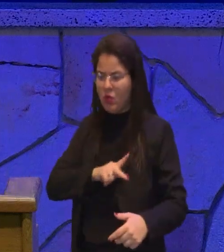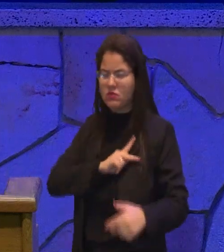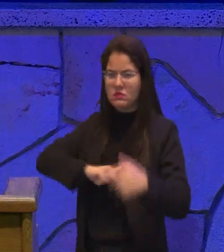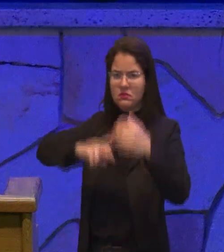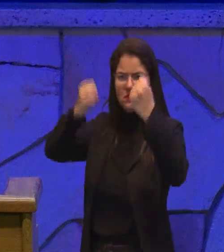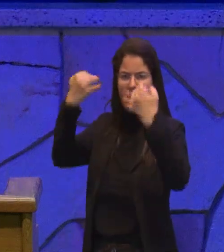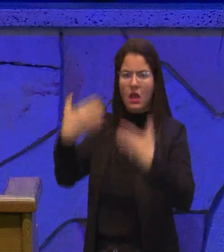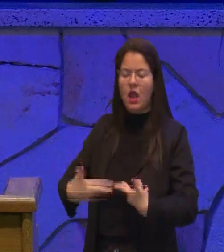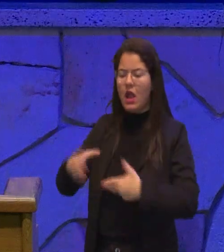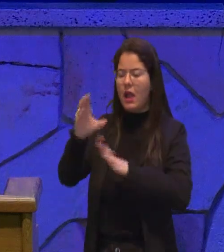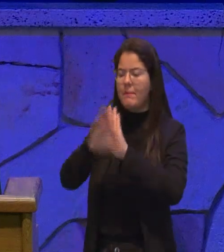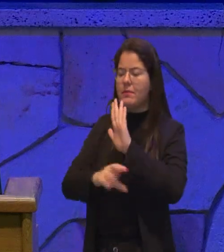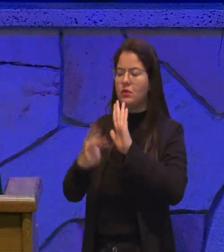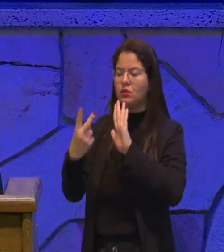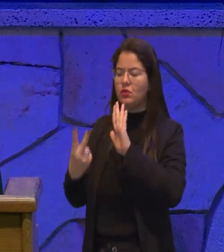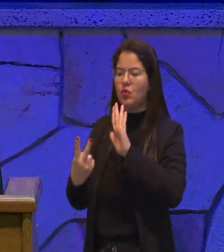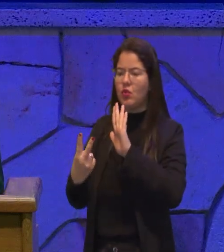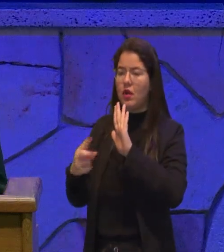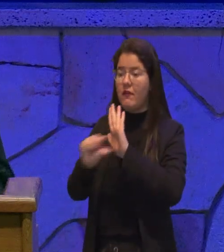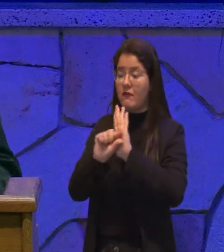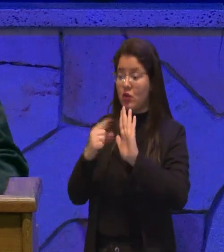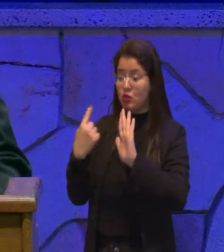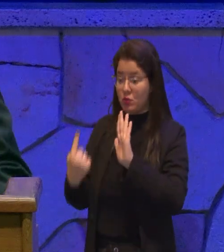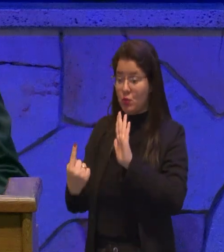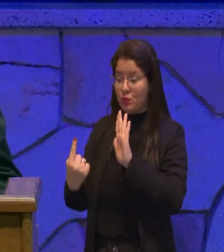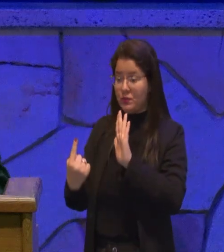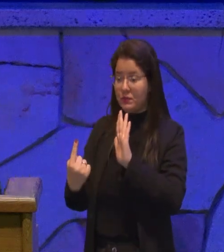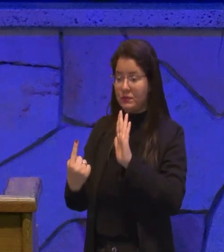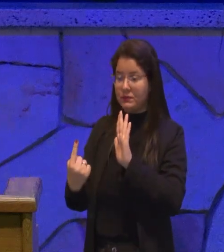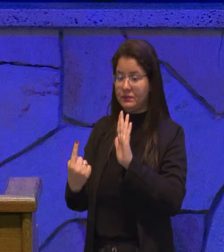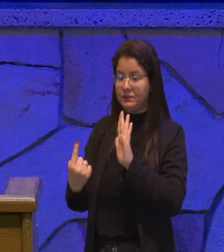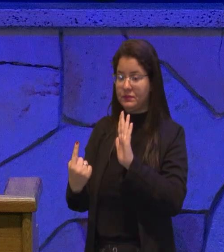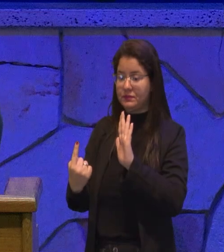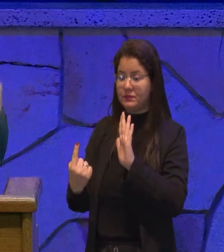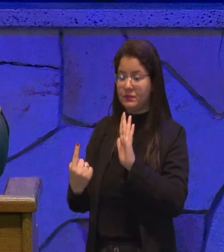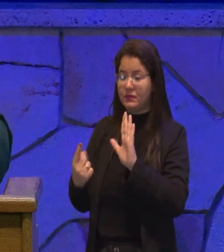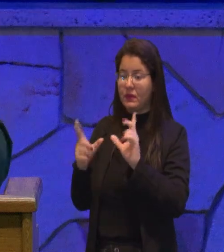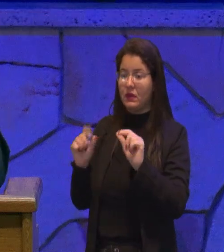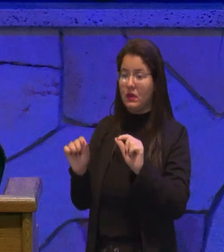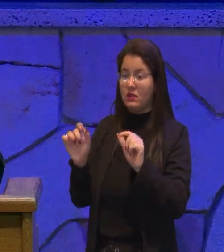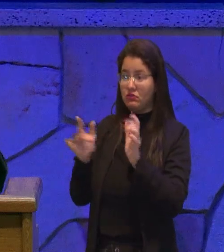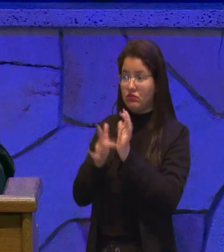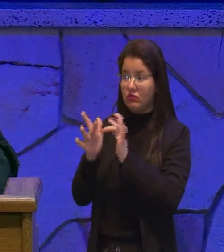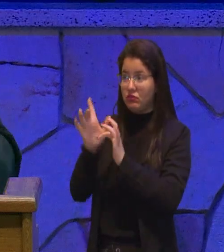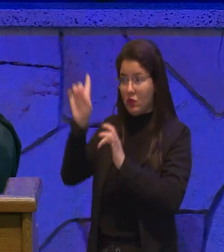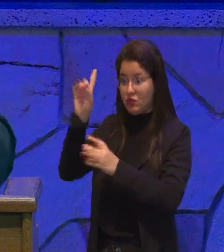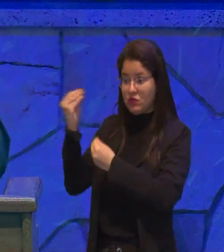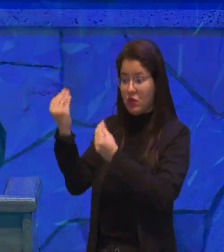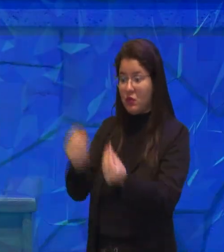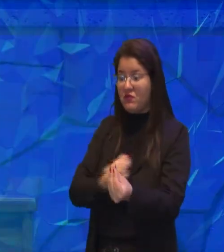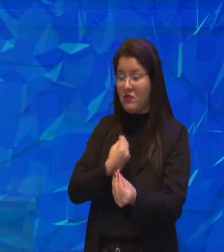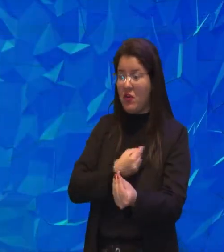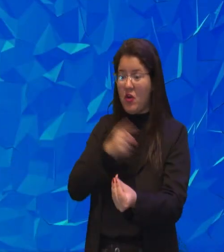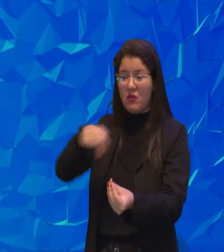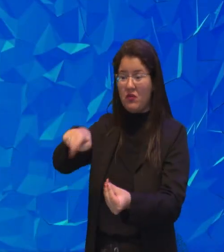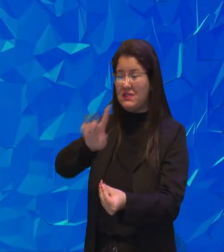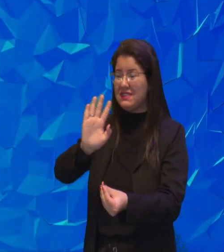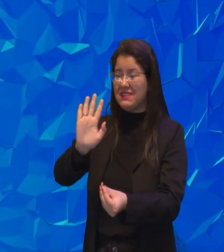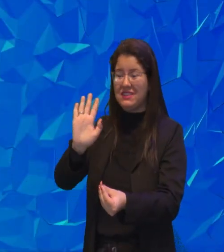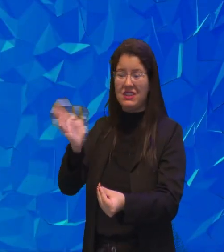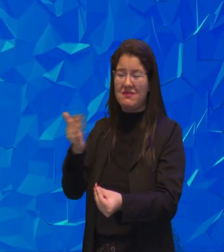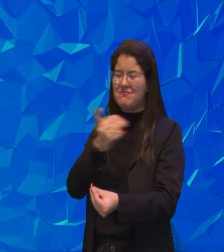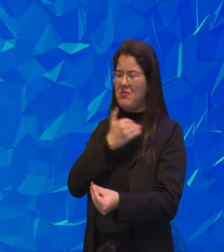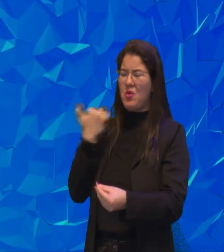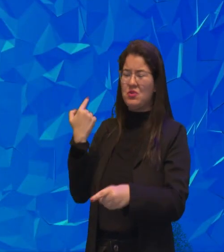2. Veja comigo o verso de número 1 e seguinte. Ele vos deu vida, estando vós mortos em vossos delitos